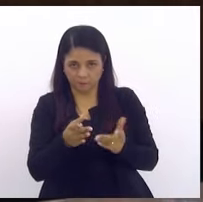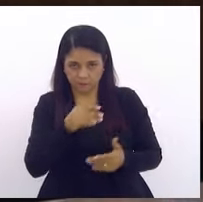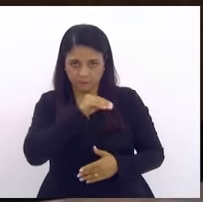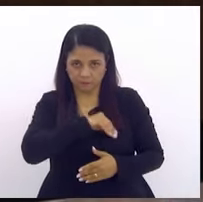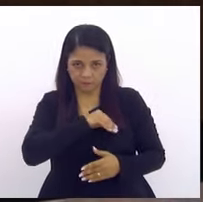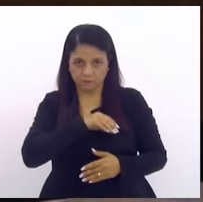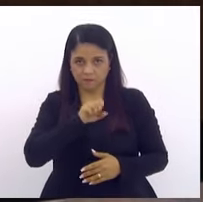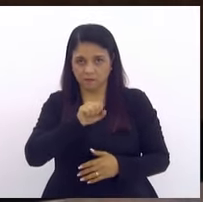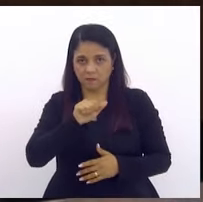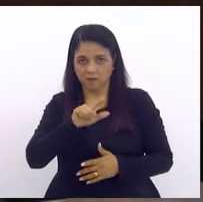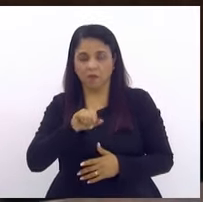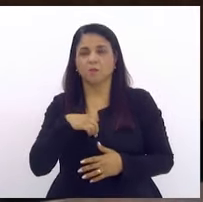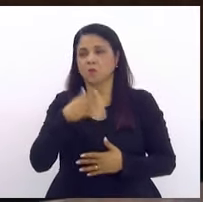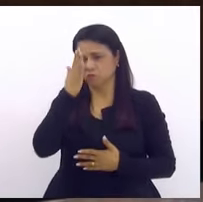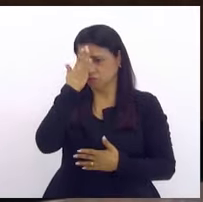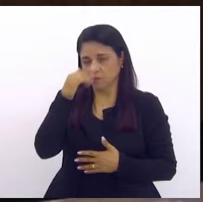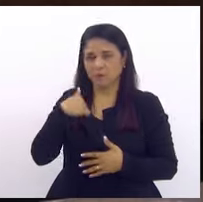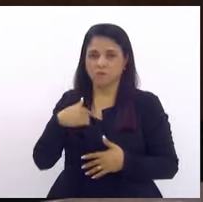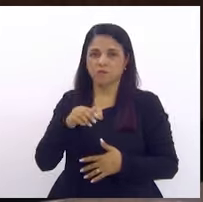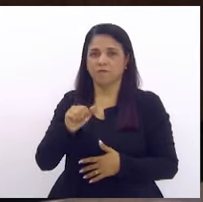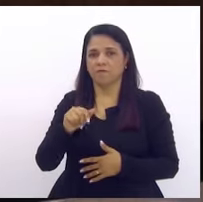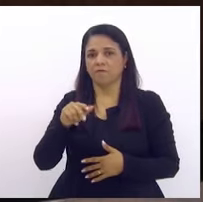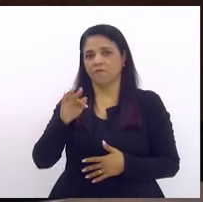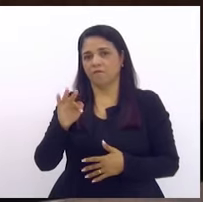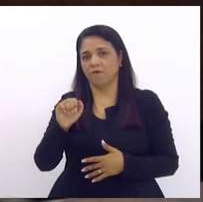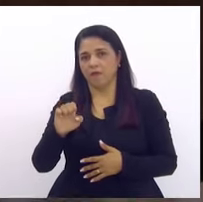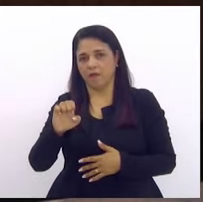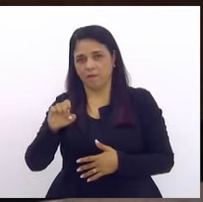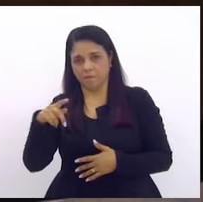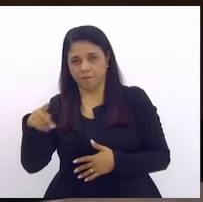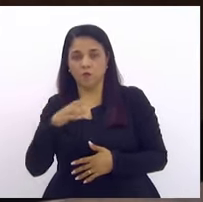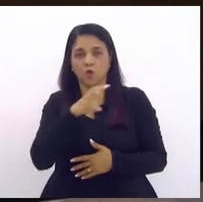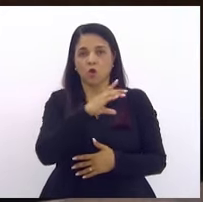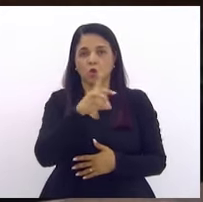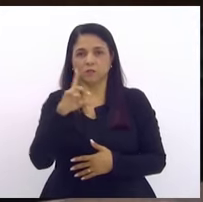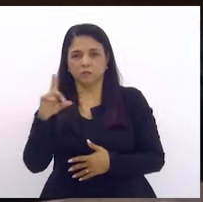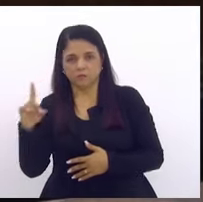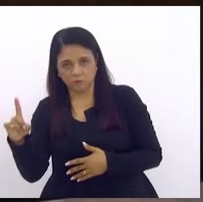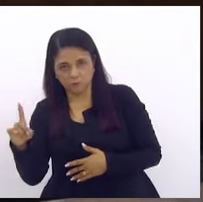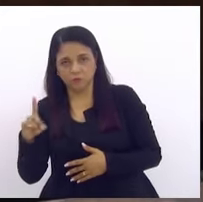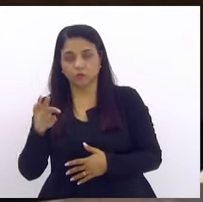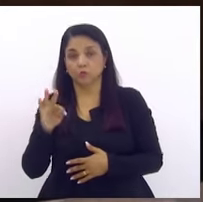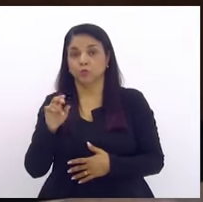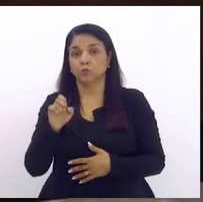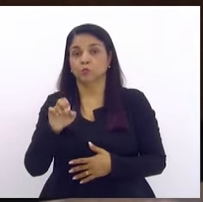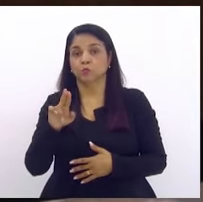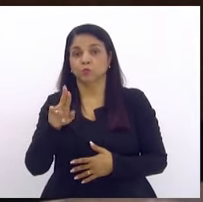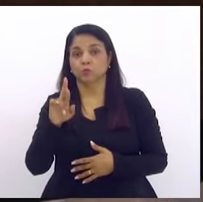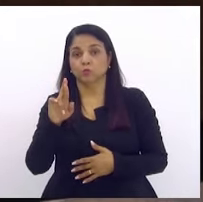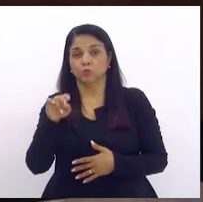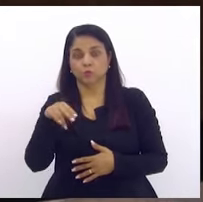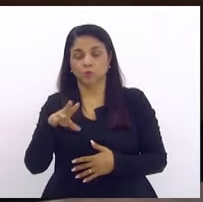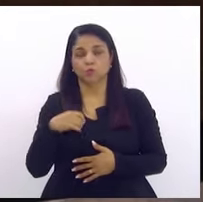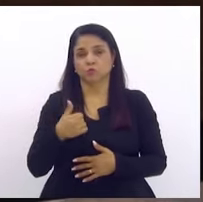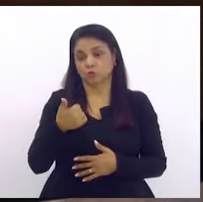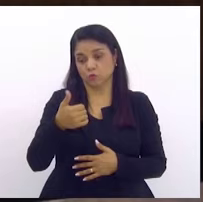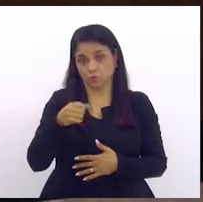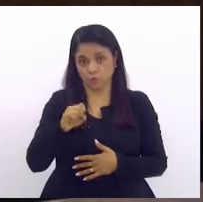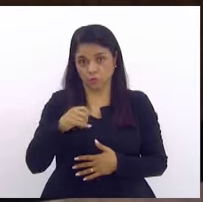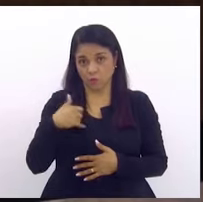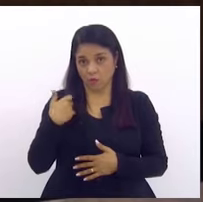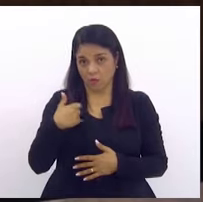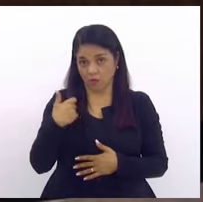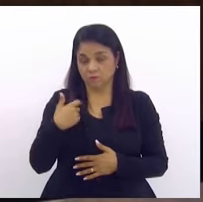eu também fui funcionário da FAEP, fui coordenador de turno, né, tive a honra de, com os meus 18 anos de idade, passar